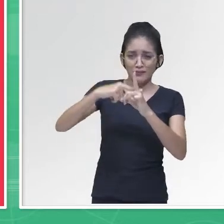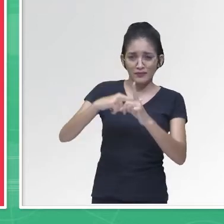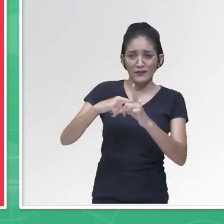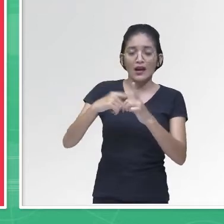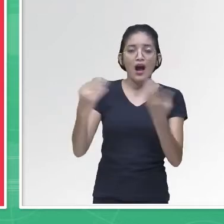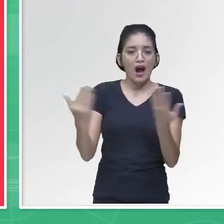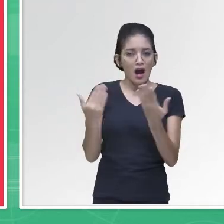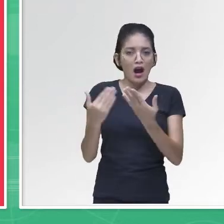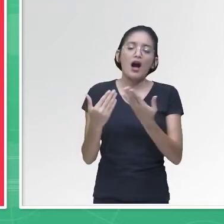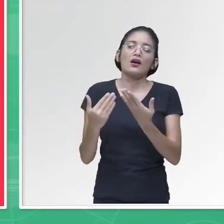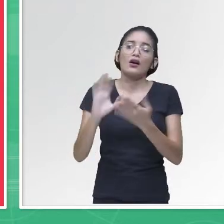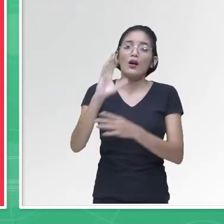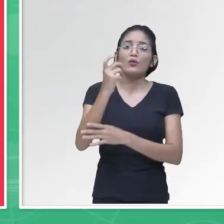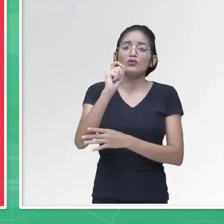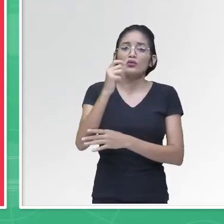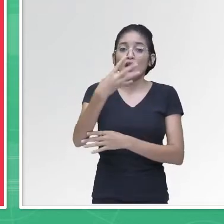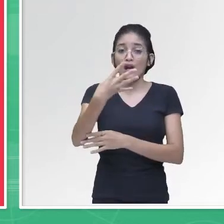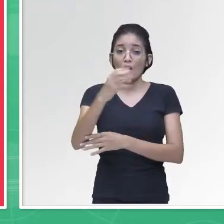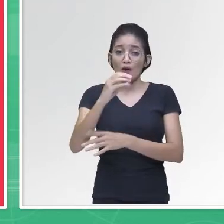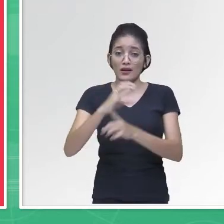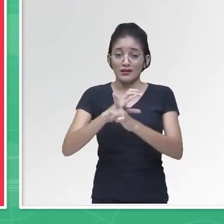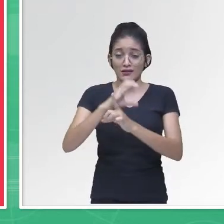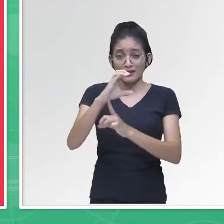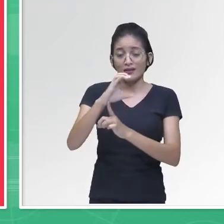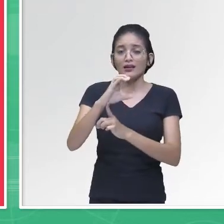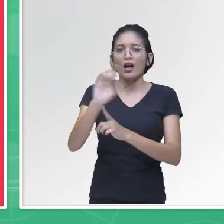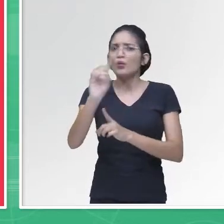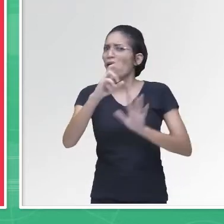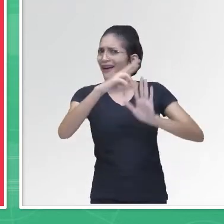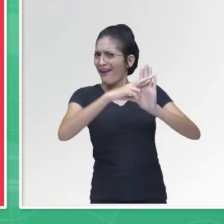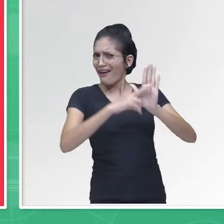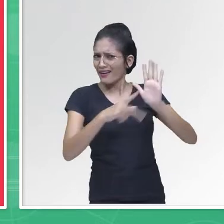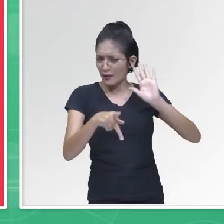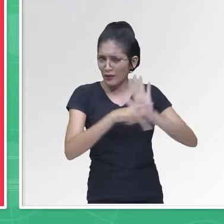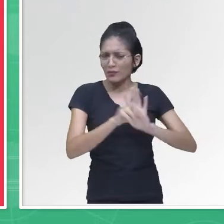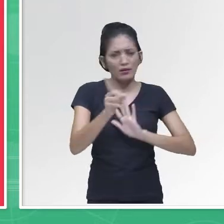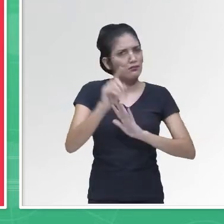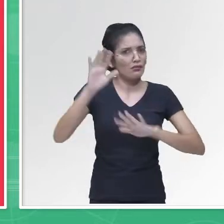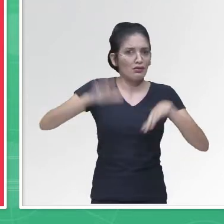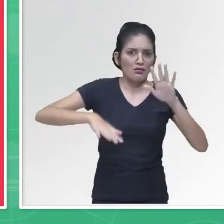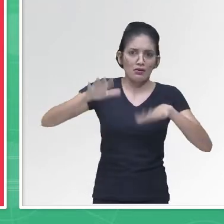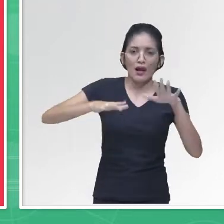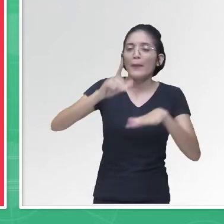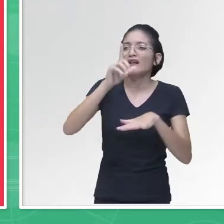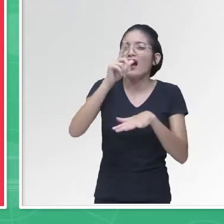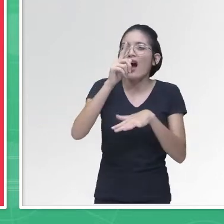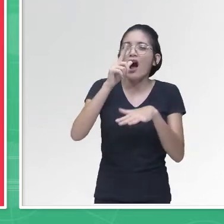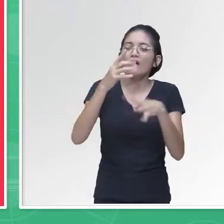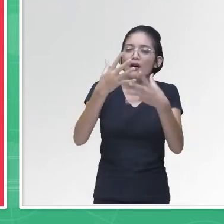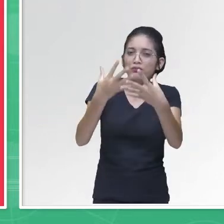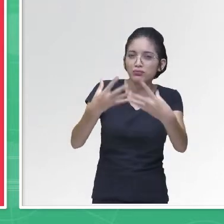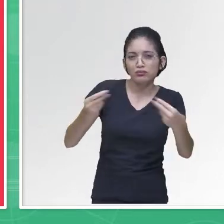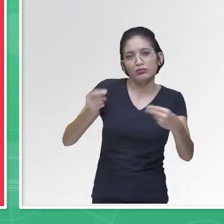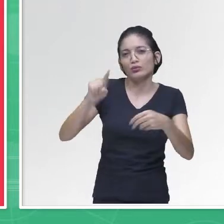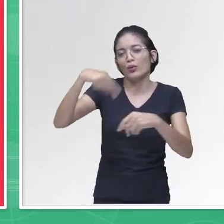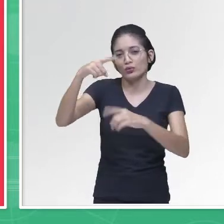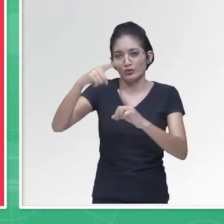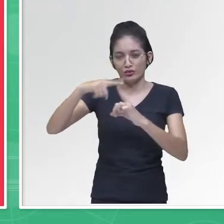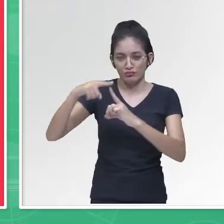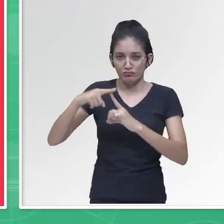a 40, tá bom? Lembrando que isso não é uma regra geral, isso depende do soluto e de outros